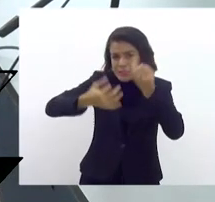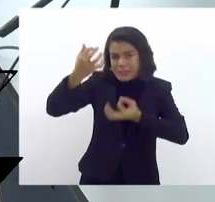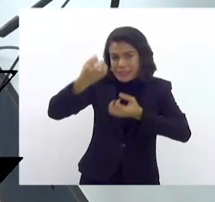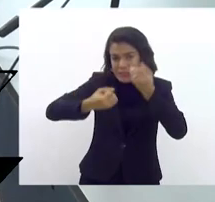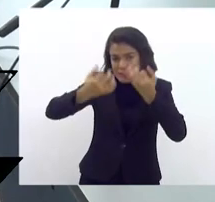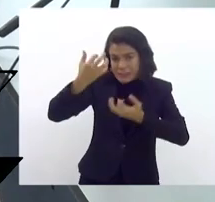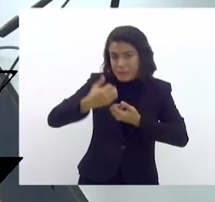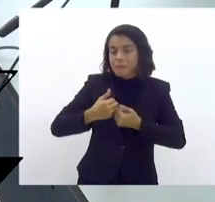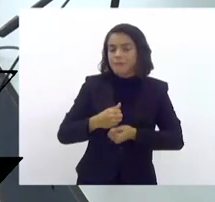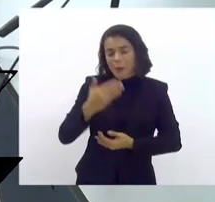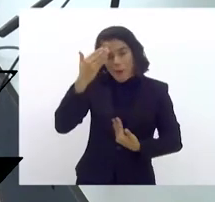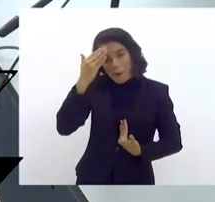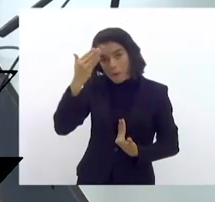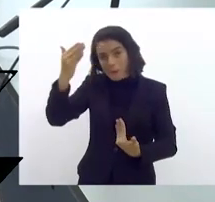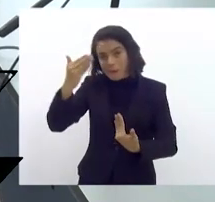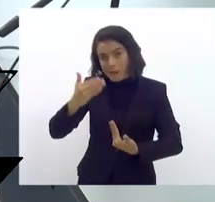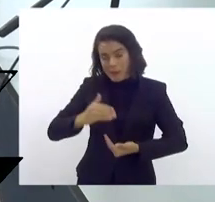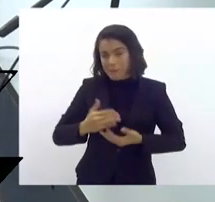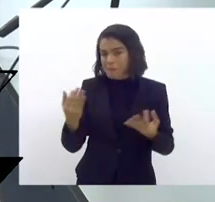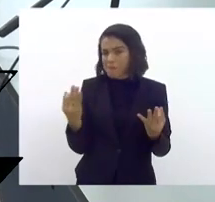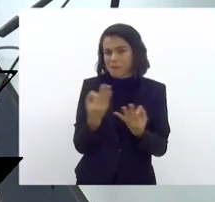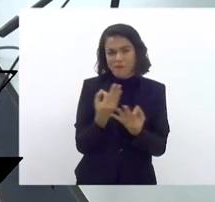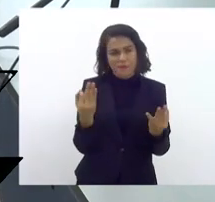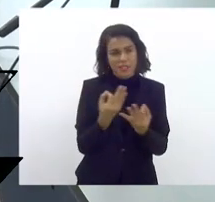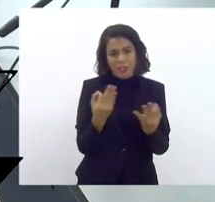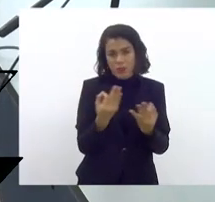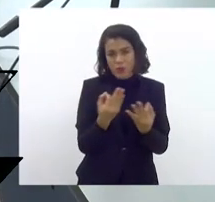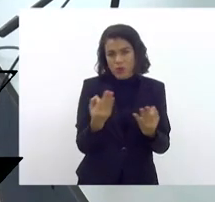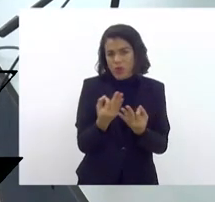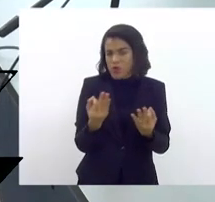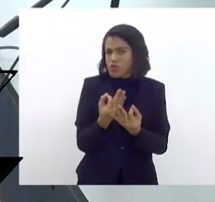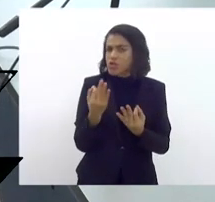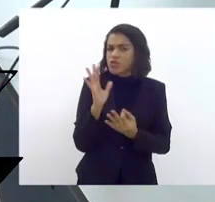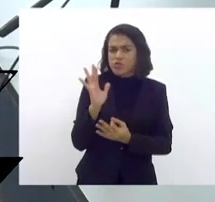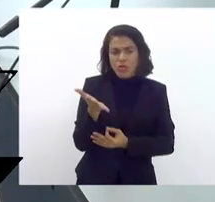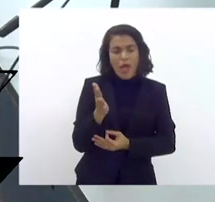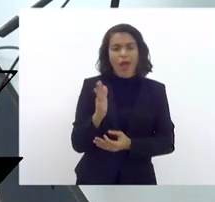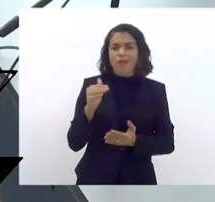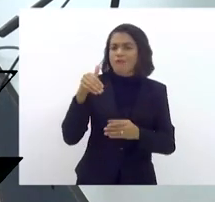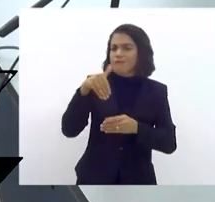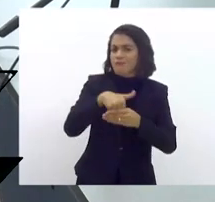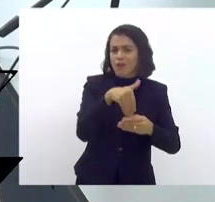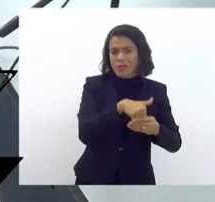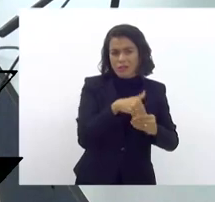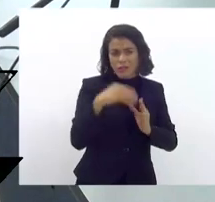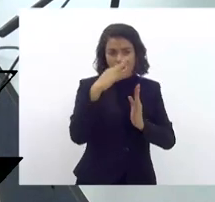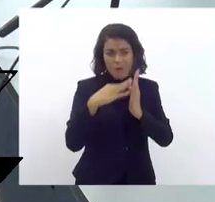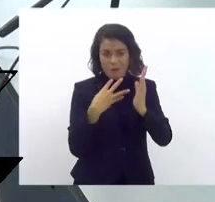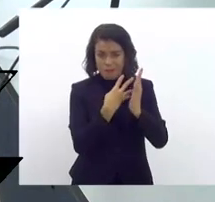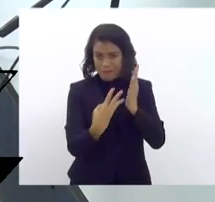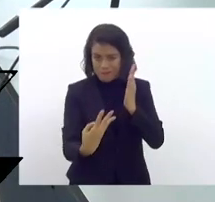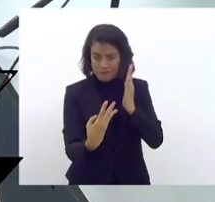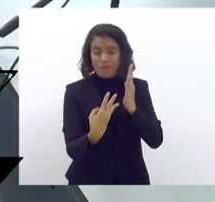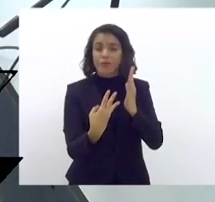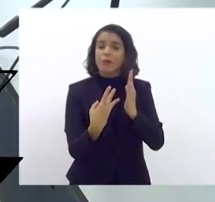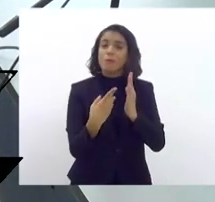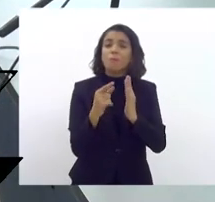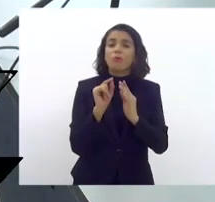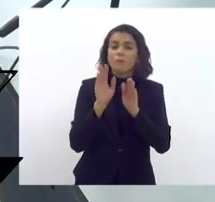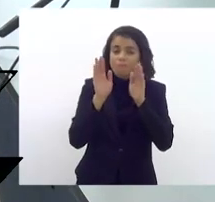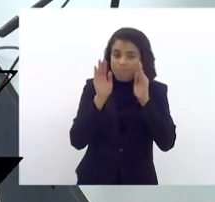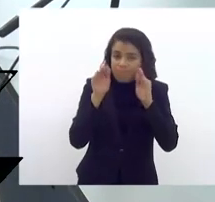de colocar Muito obrigado tão perfeito eu vou já colocar em votação esse plano de trabalho até pela